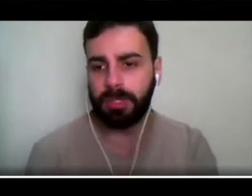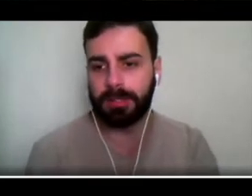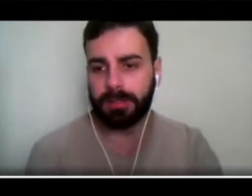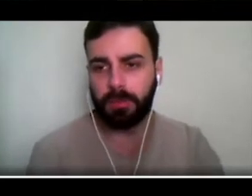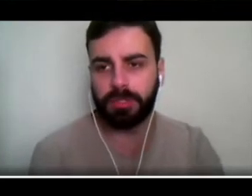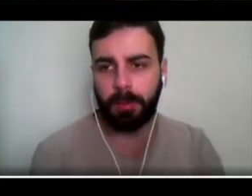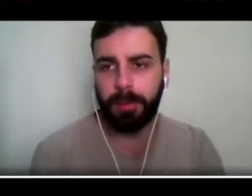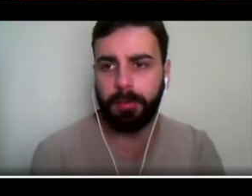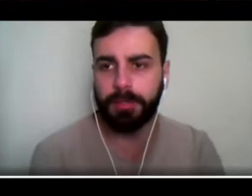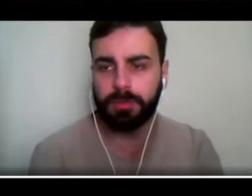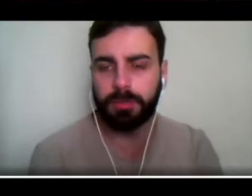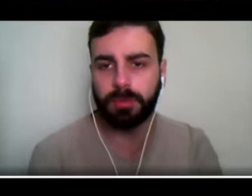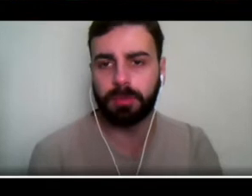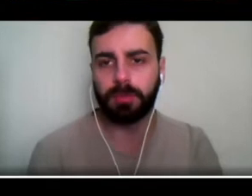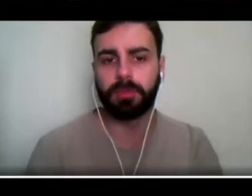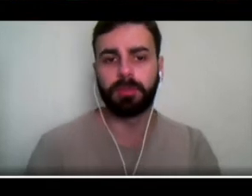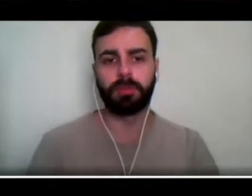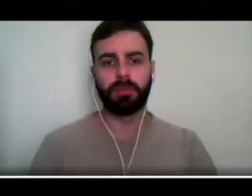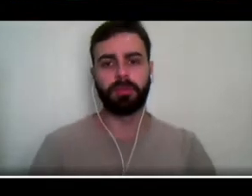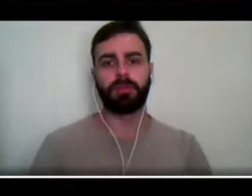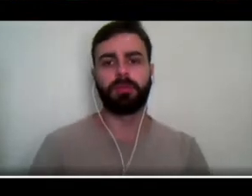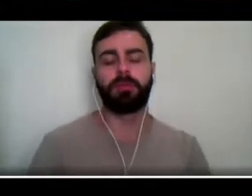isso?